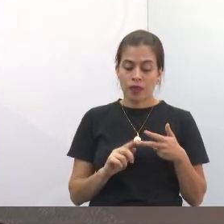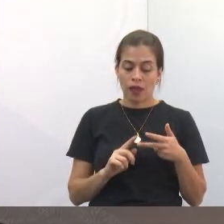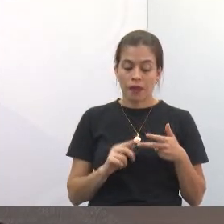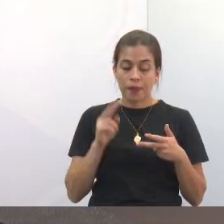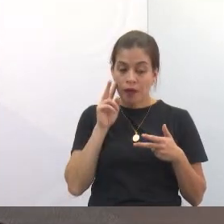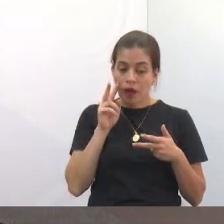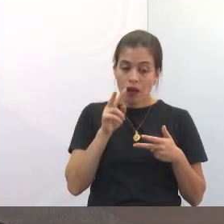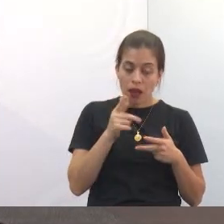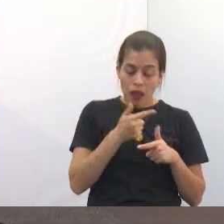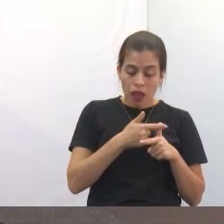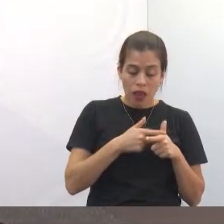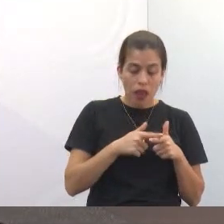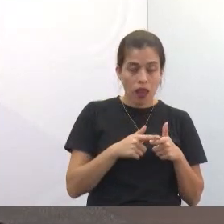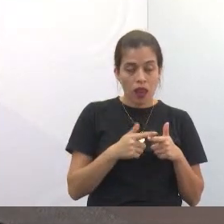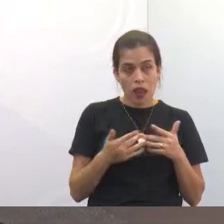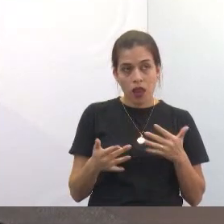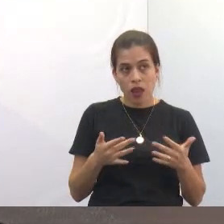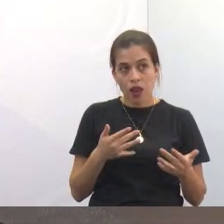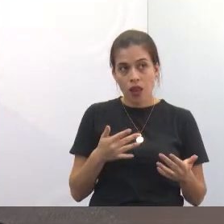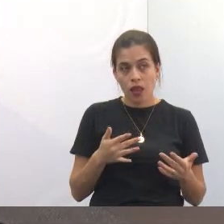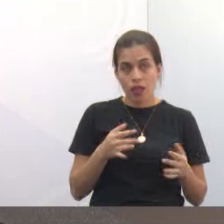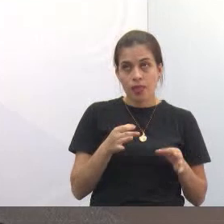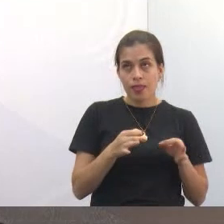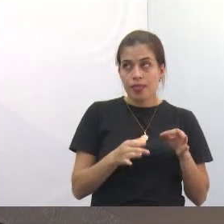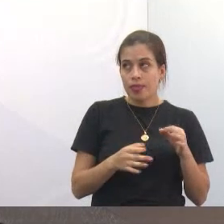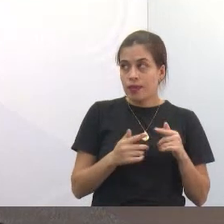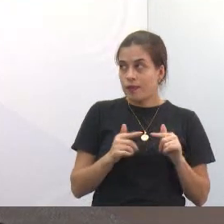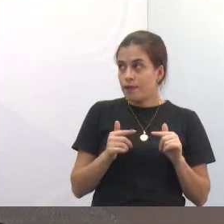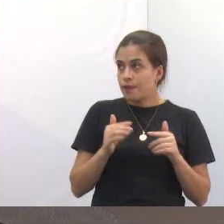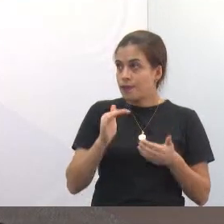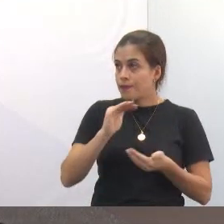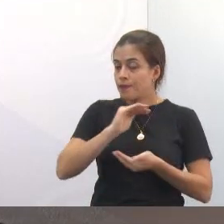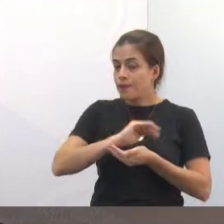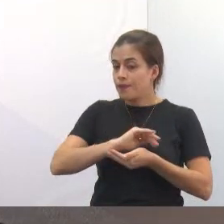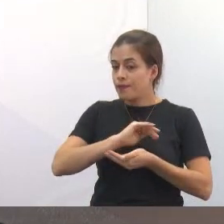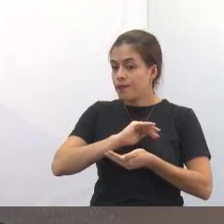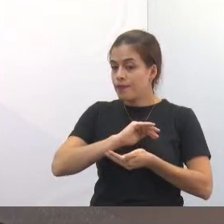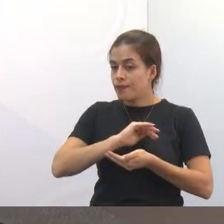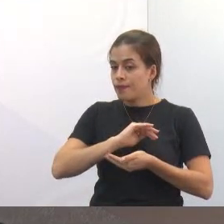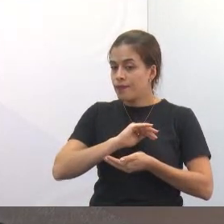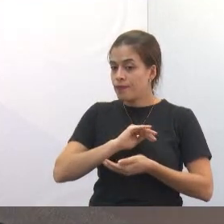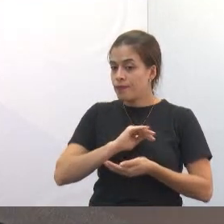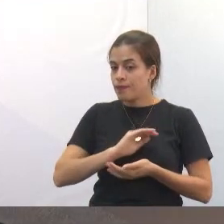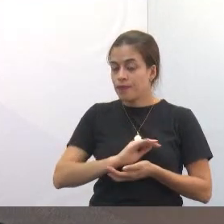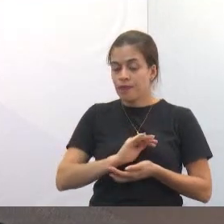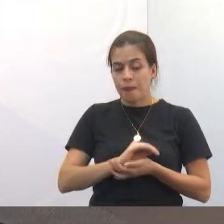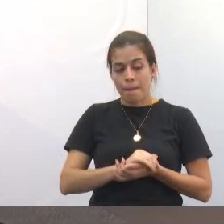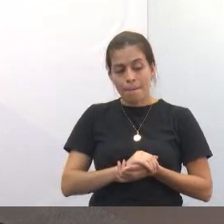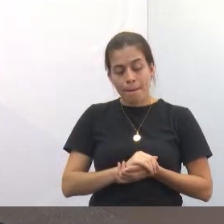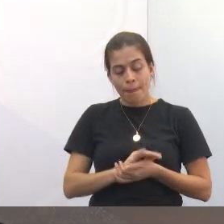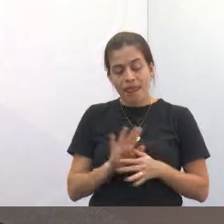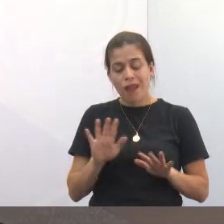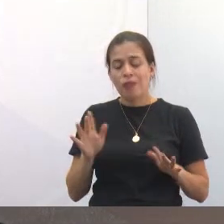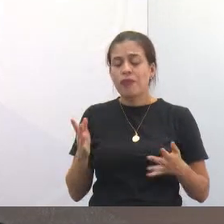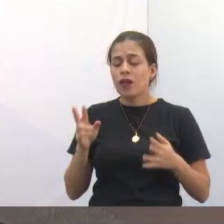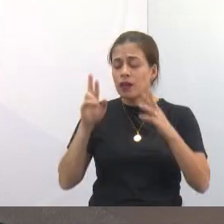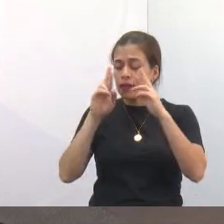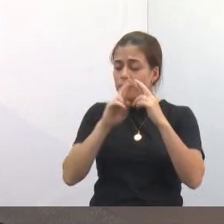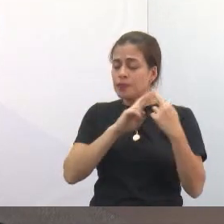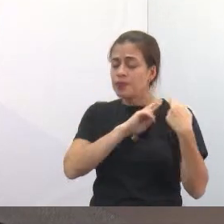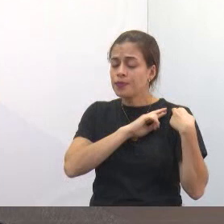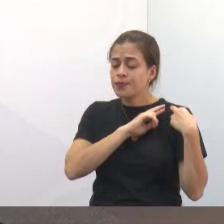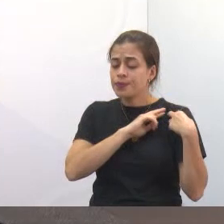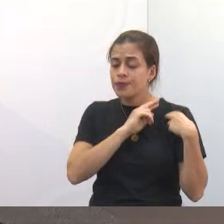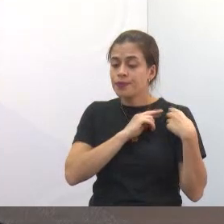contestado, inclusive com parecer de defesa civil, quem será responsabilizado pelo ressarcimento dos prejuízos causados